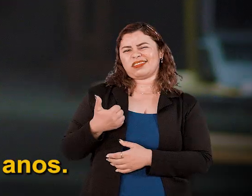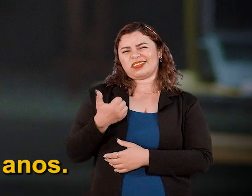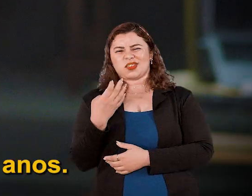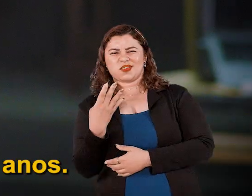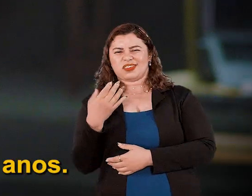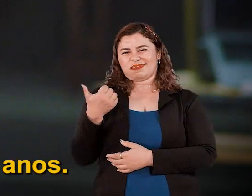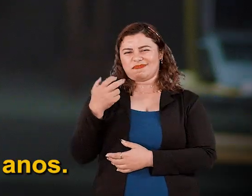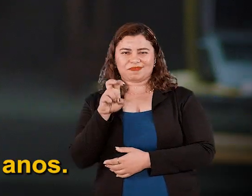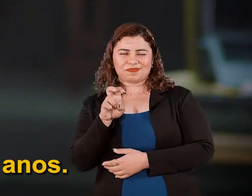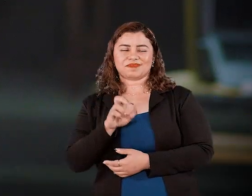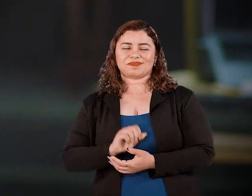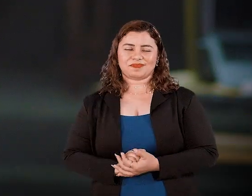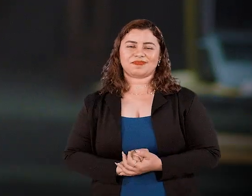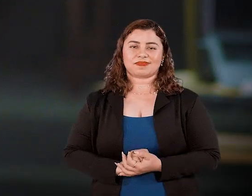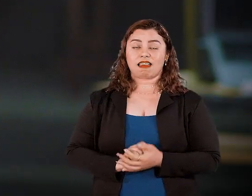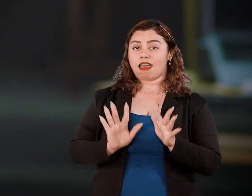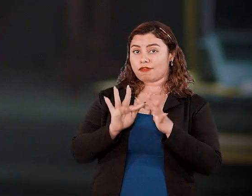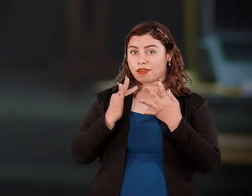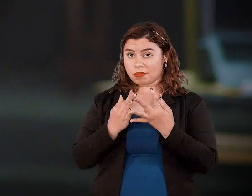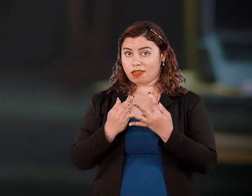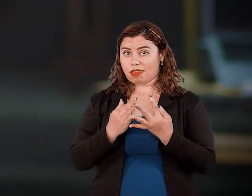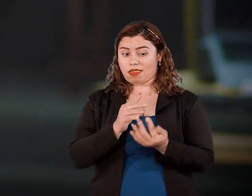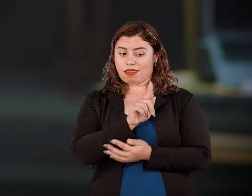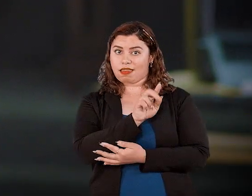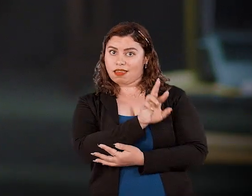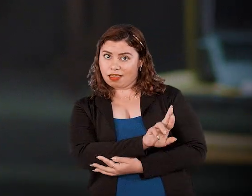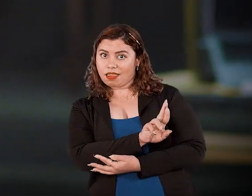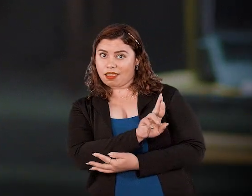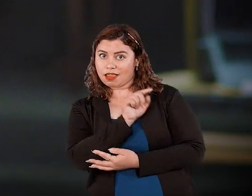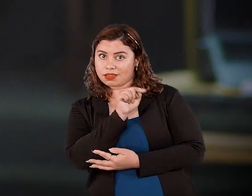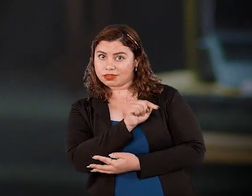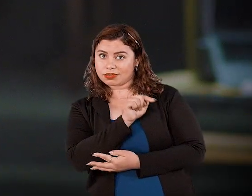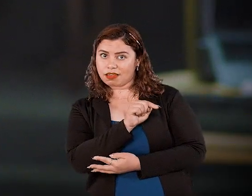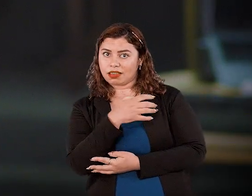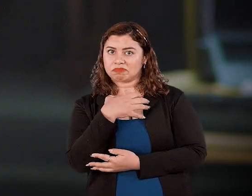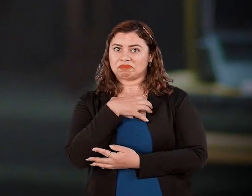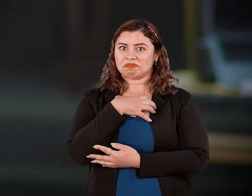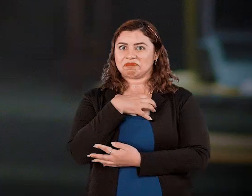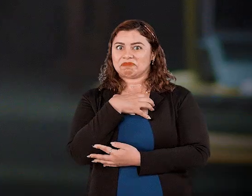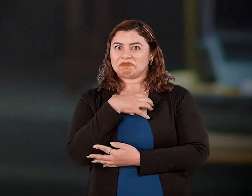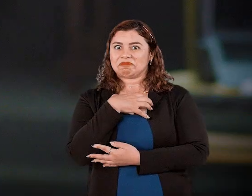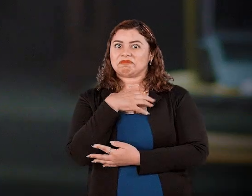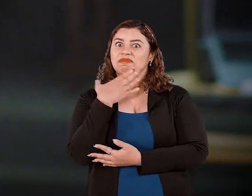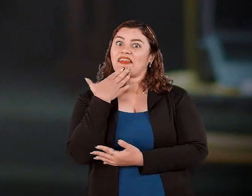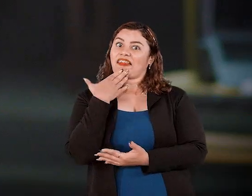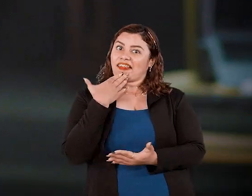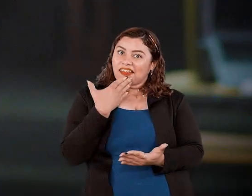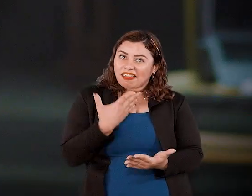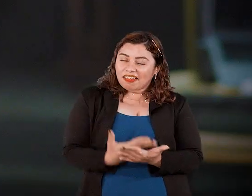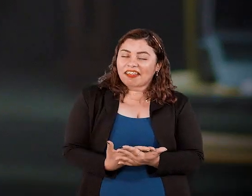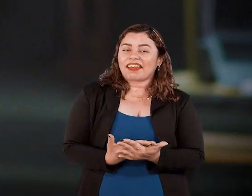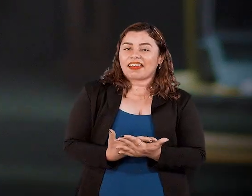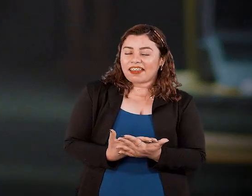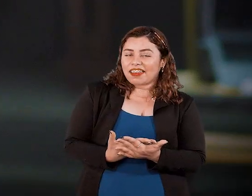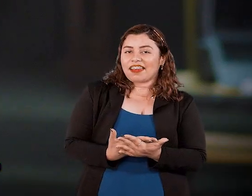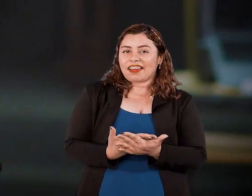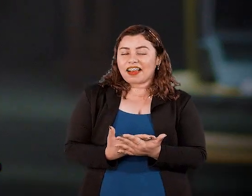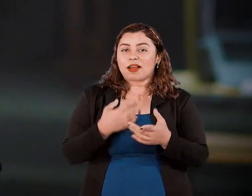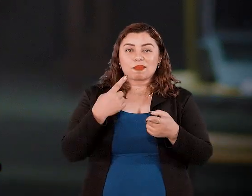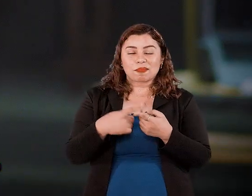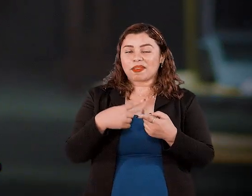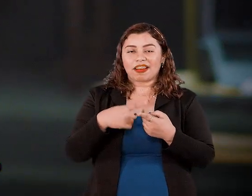de 14, 15 anos. A família de Dilermando fica muito